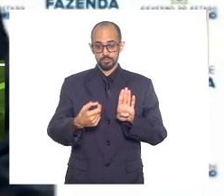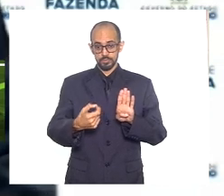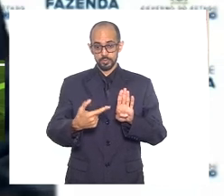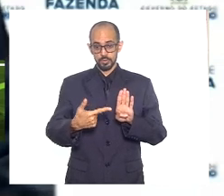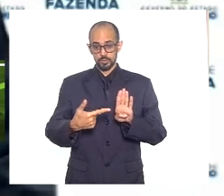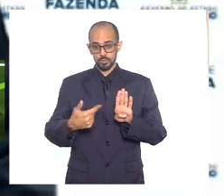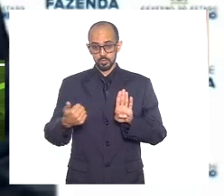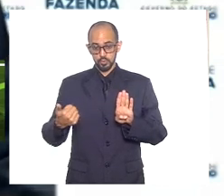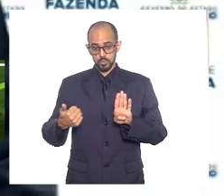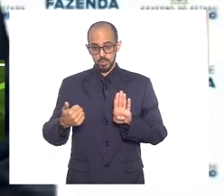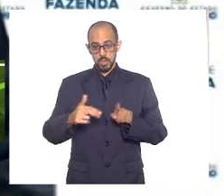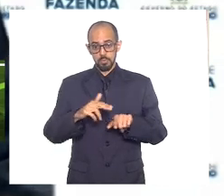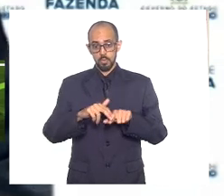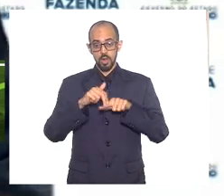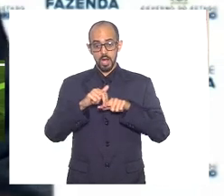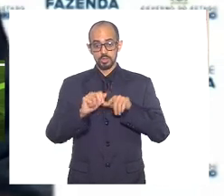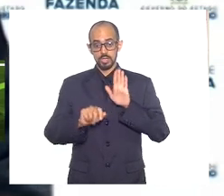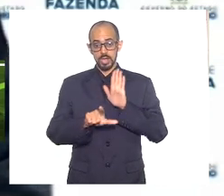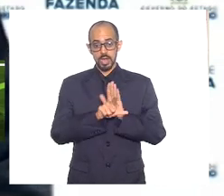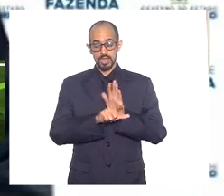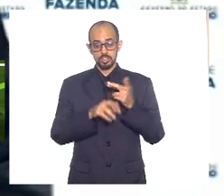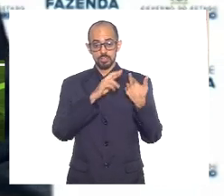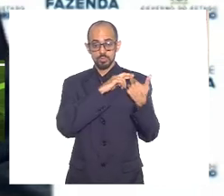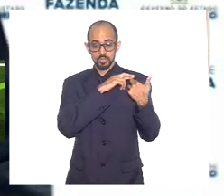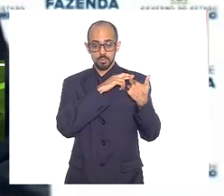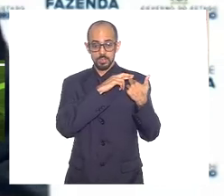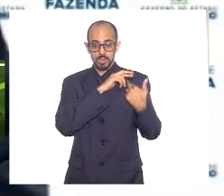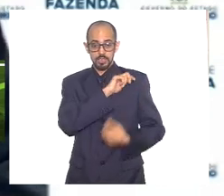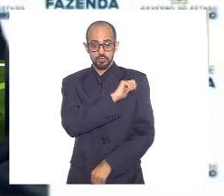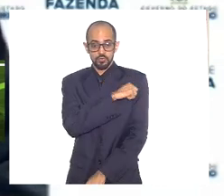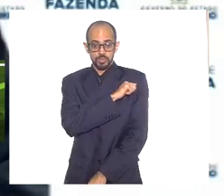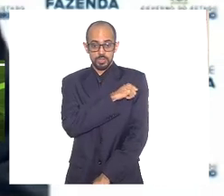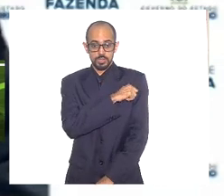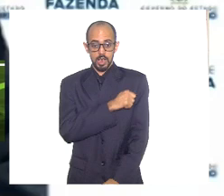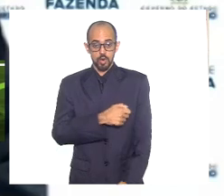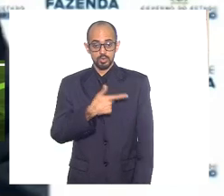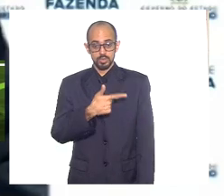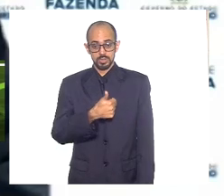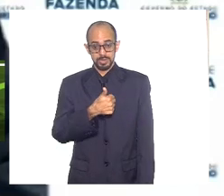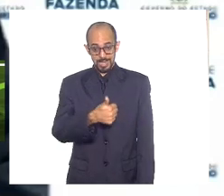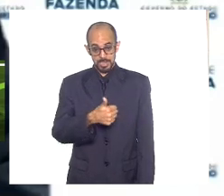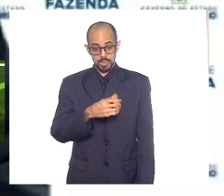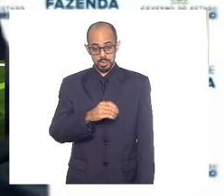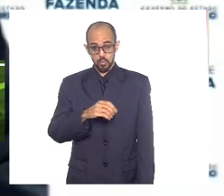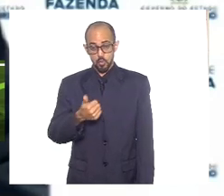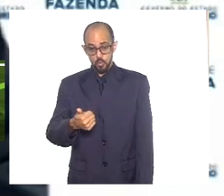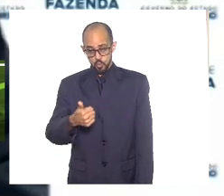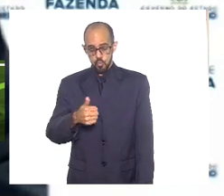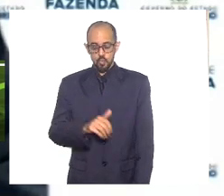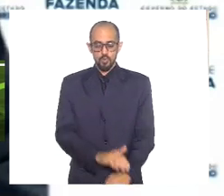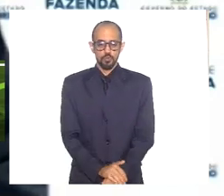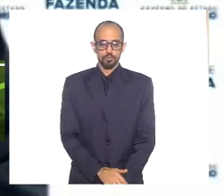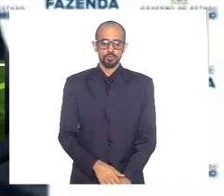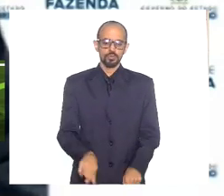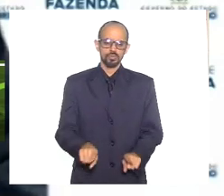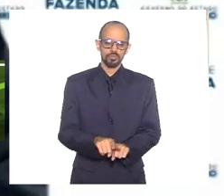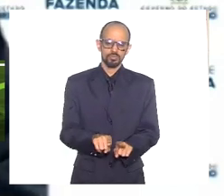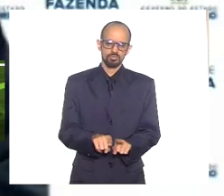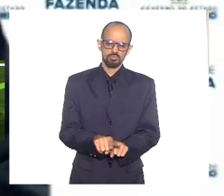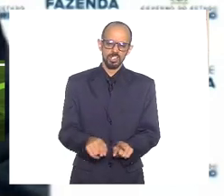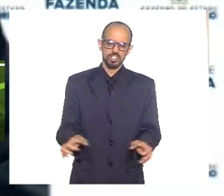de Responsabilidade Fiscal. E já de pronto vou passar a